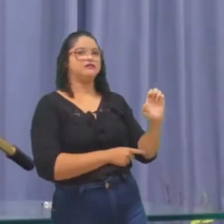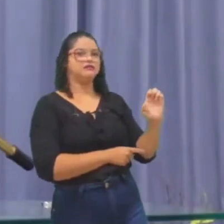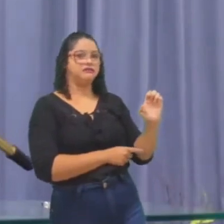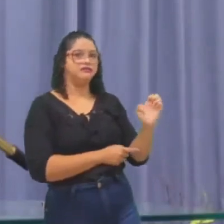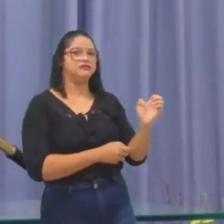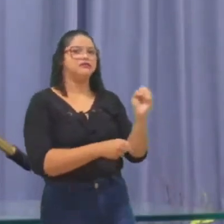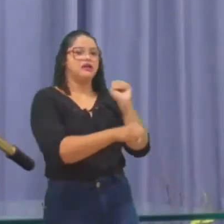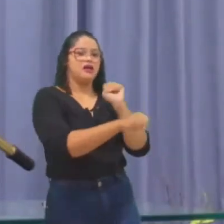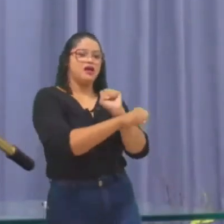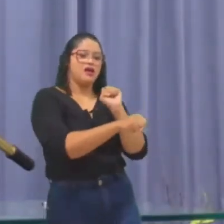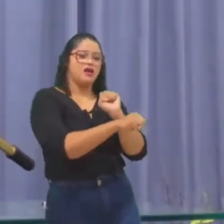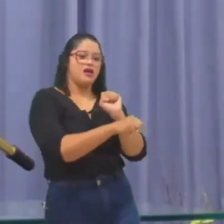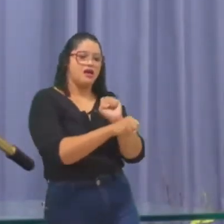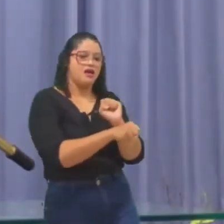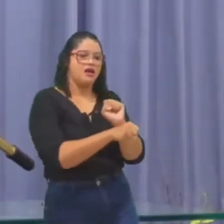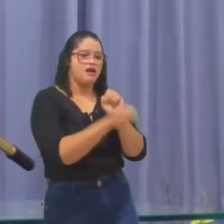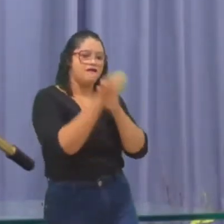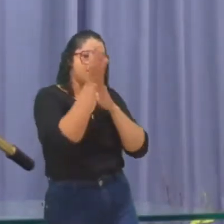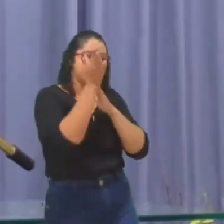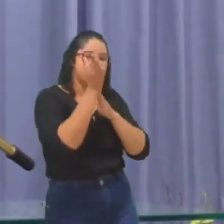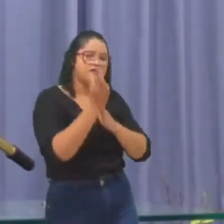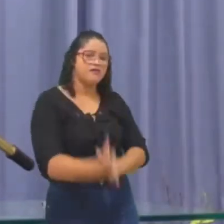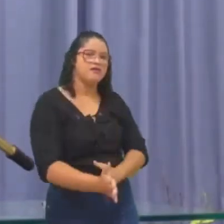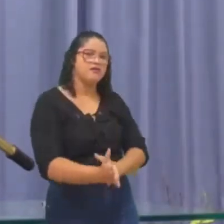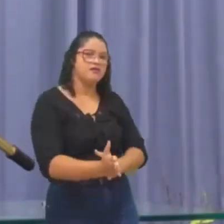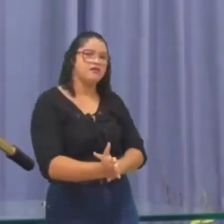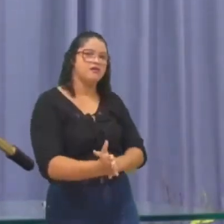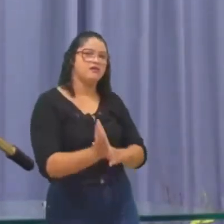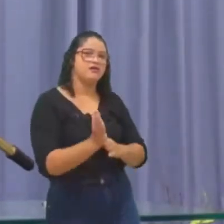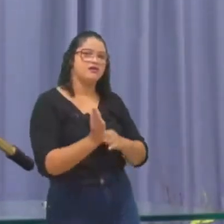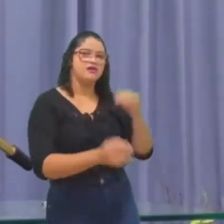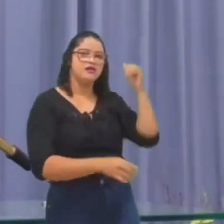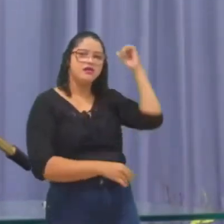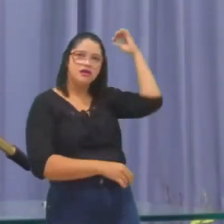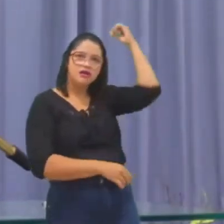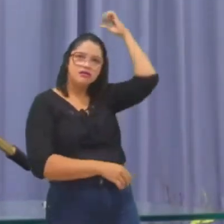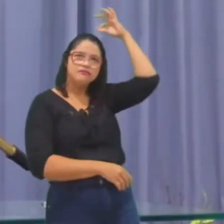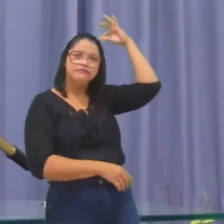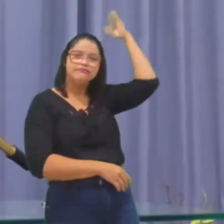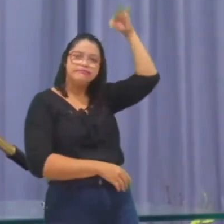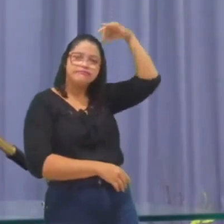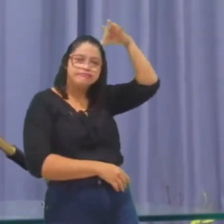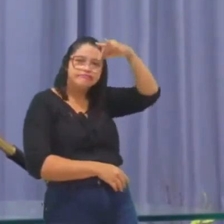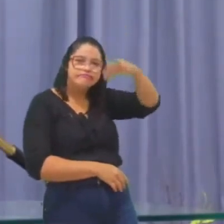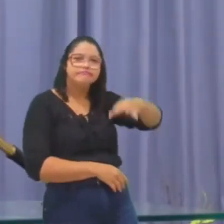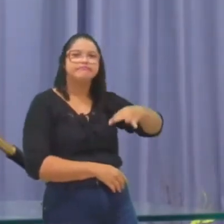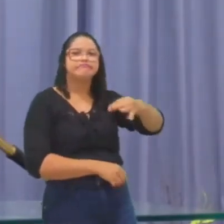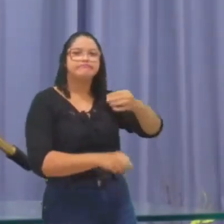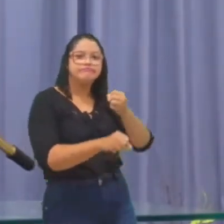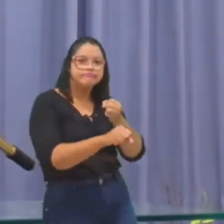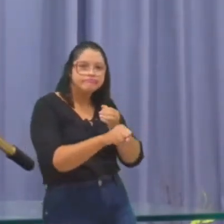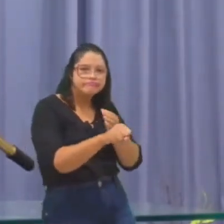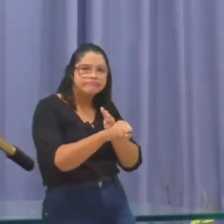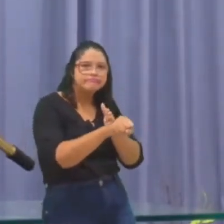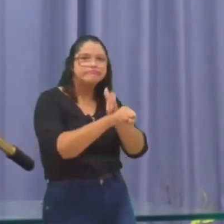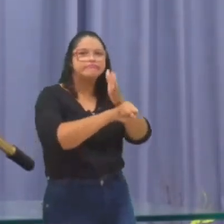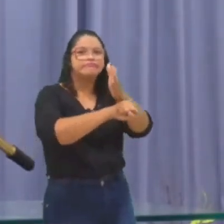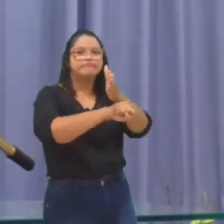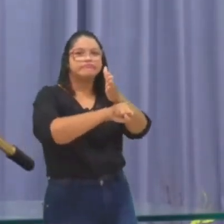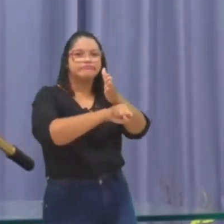perseverou em seguir-me, eu o introduzirei na terra em que entrou, e a